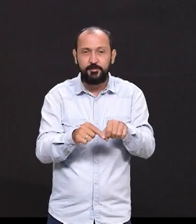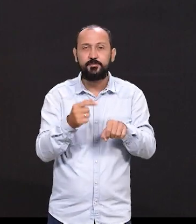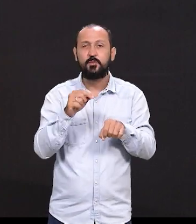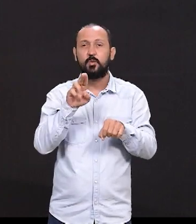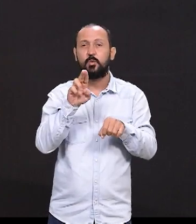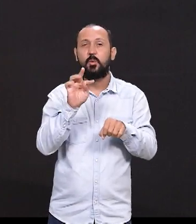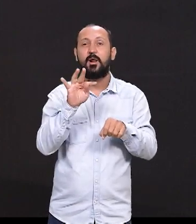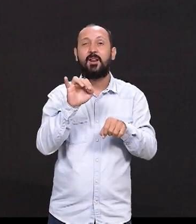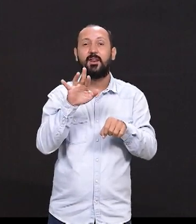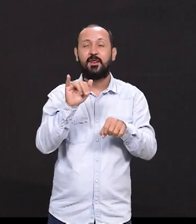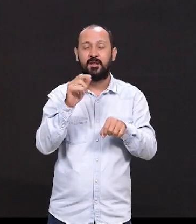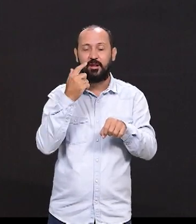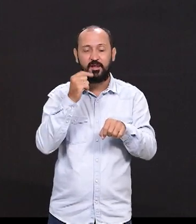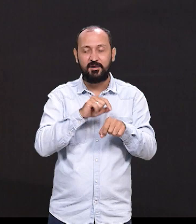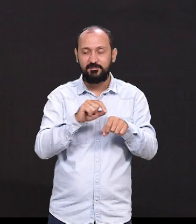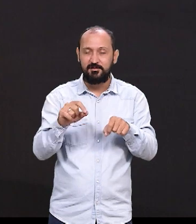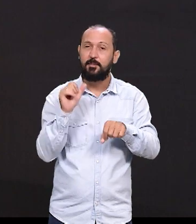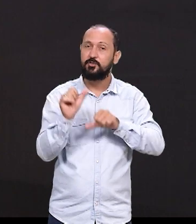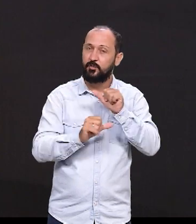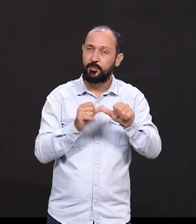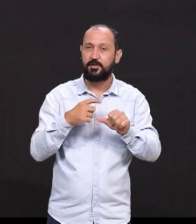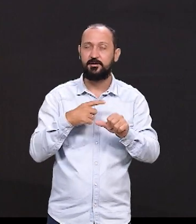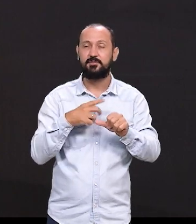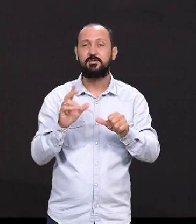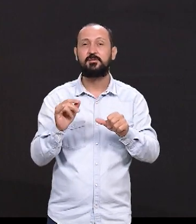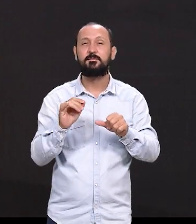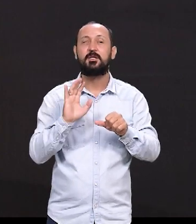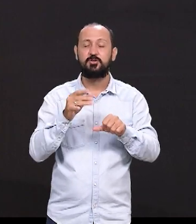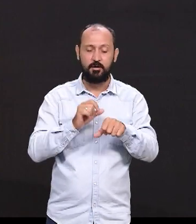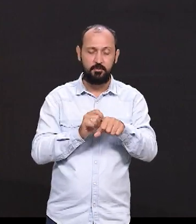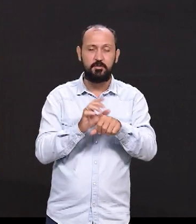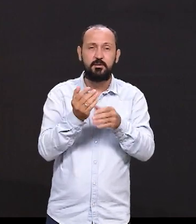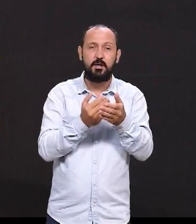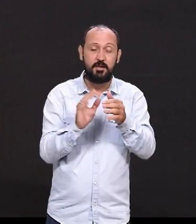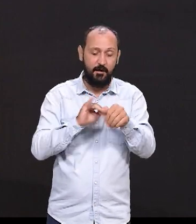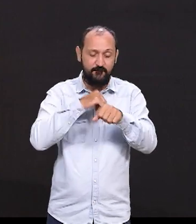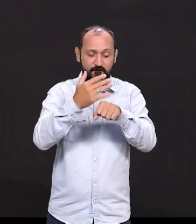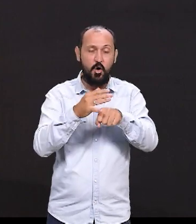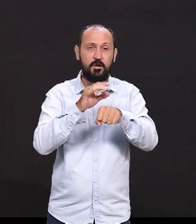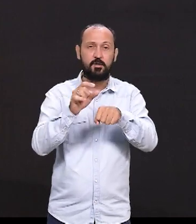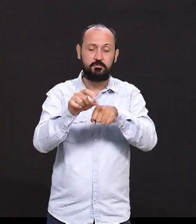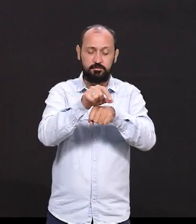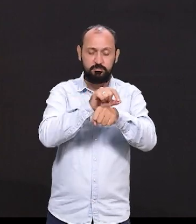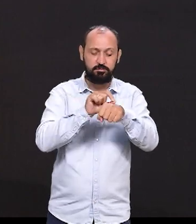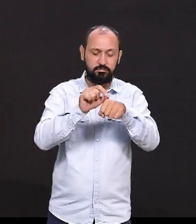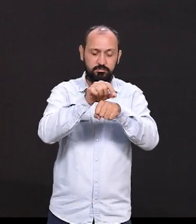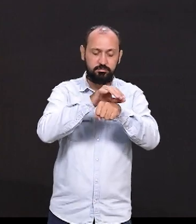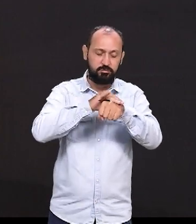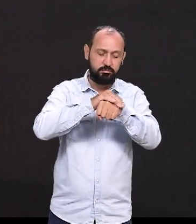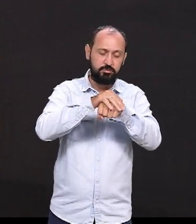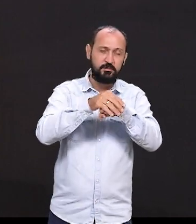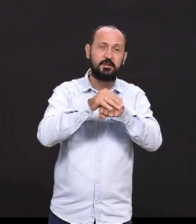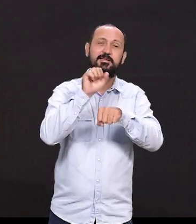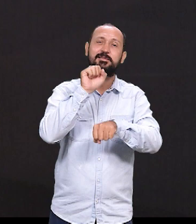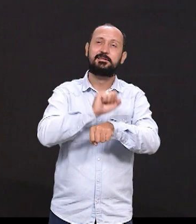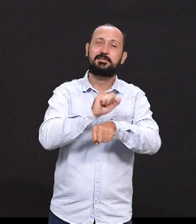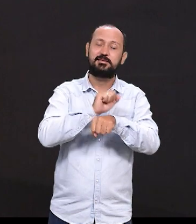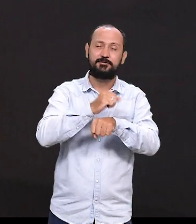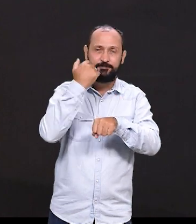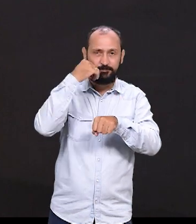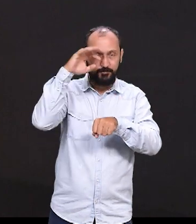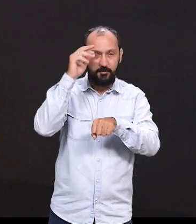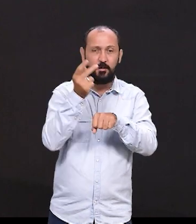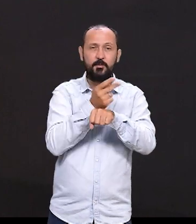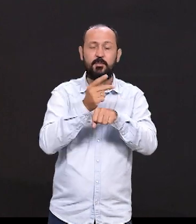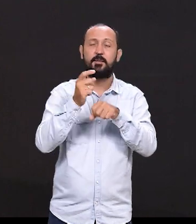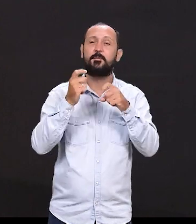urina que a uretra que passa no meio da próstata então como eu falei o tumor geralmente está na periferia da próstata então esperar ter sintomas